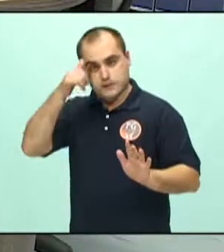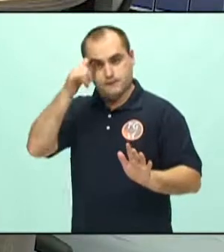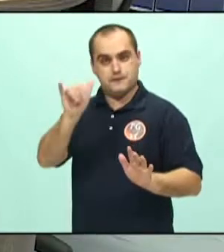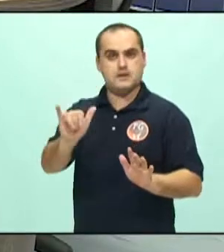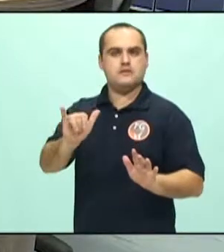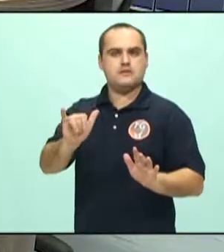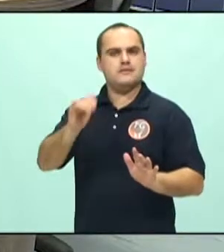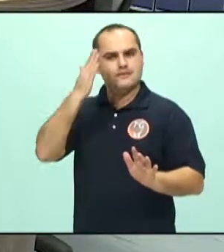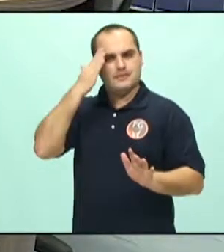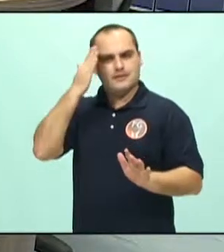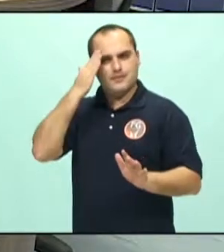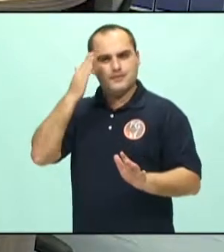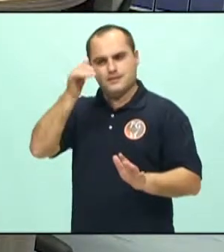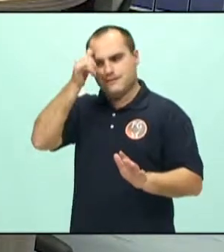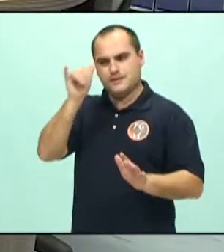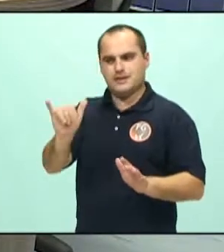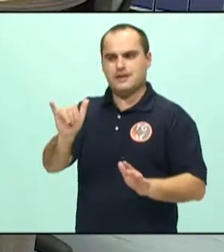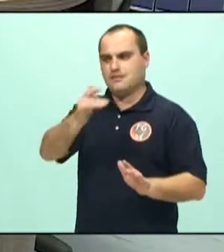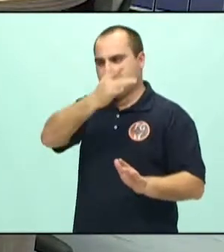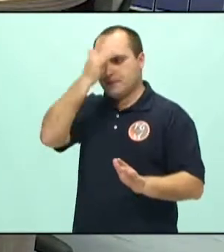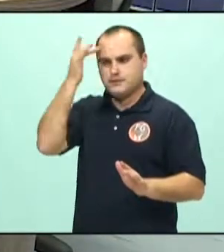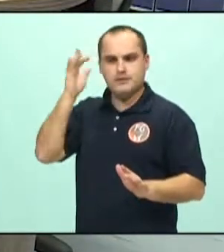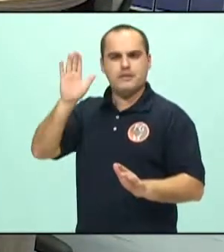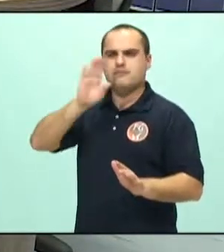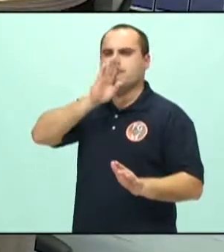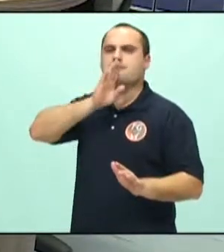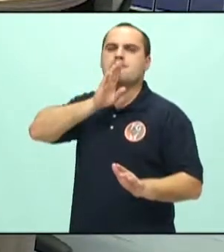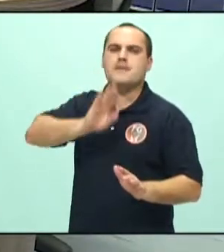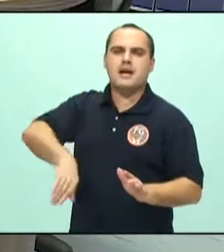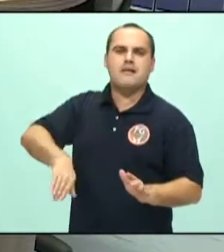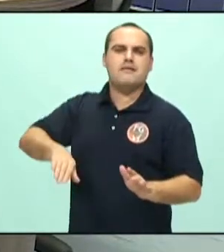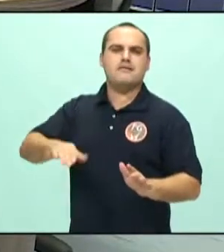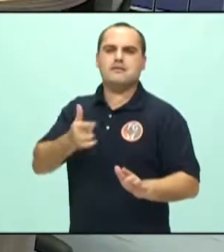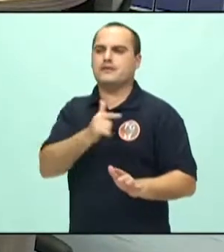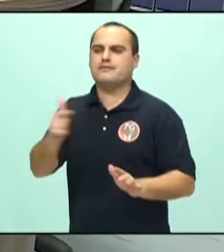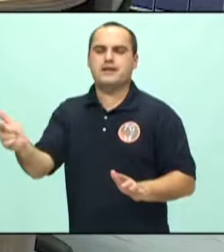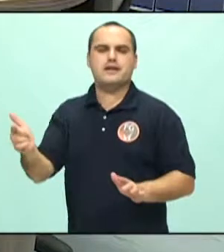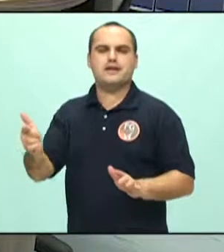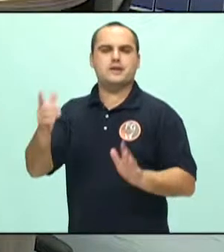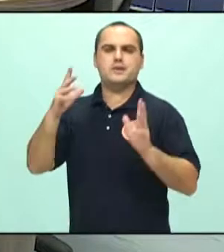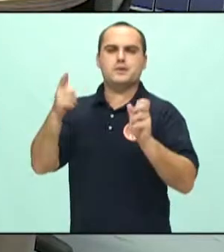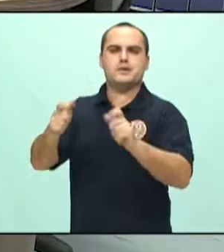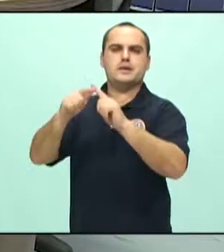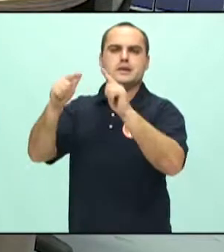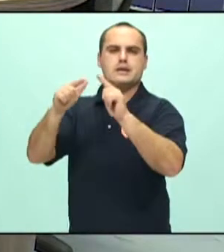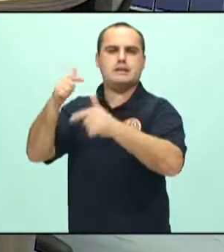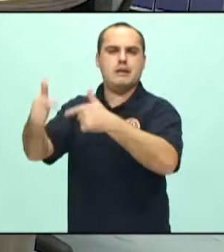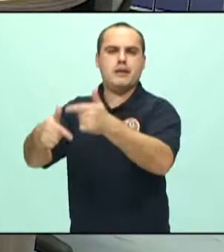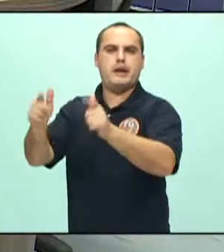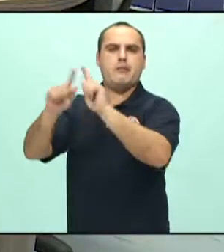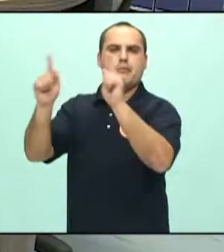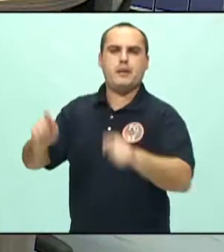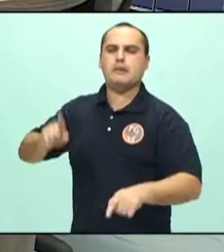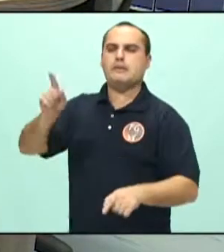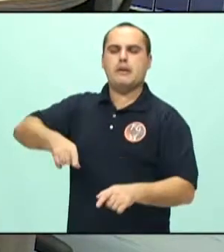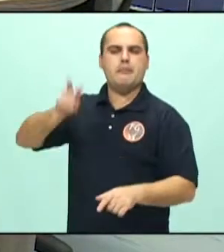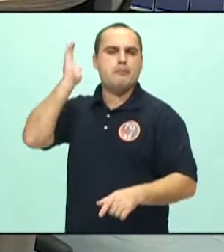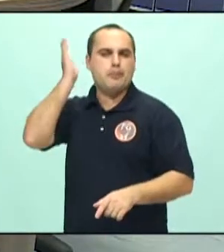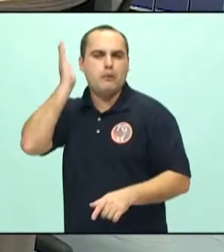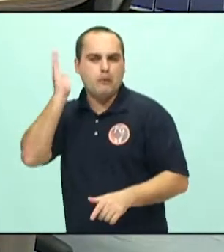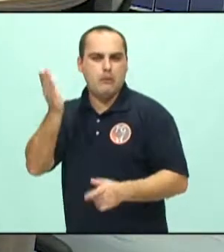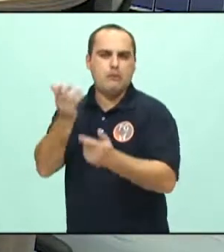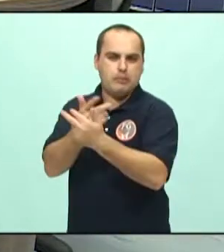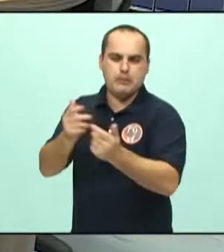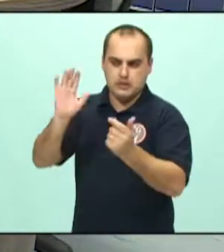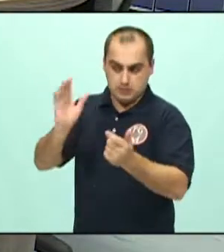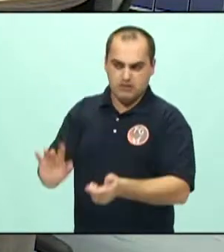não continuasse sendo visto com um estereótipo de alguém sem instrução, como já aconteceu. O que foi mais?